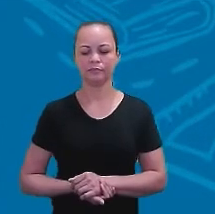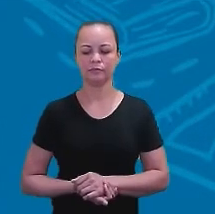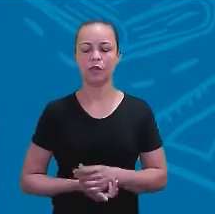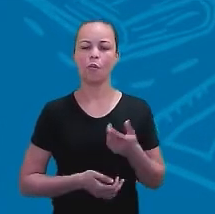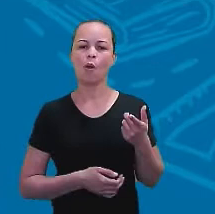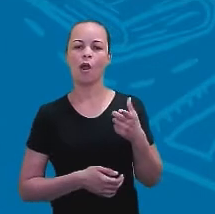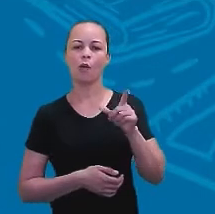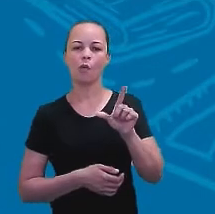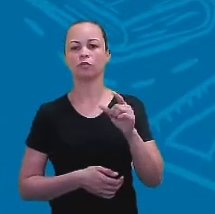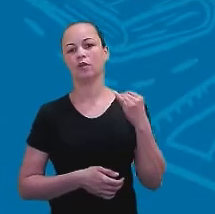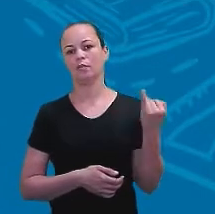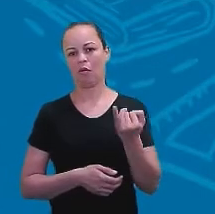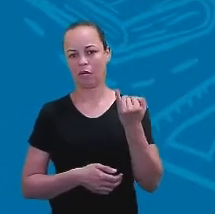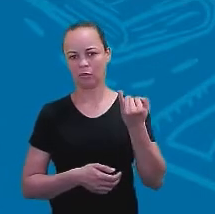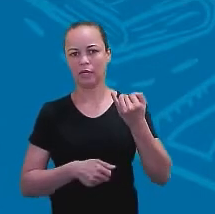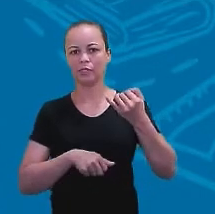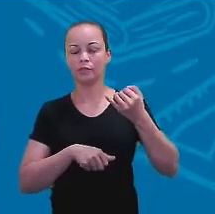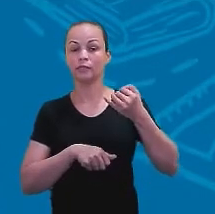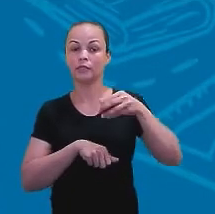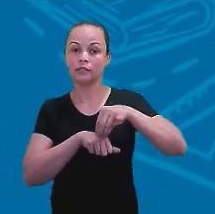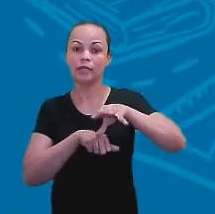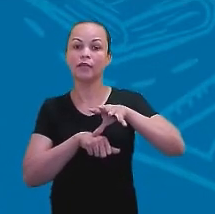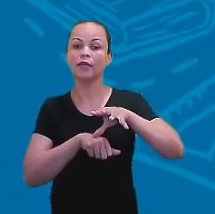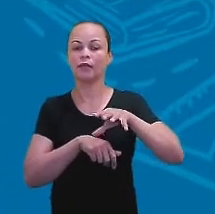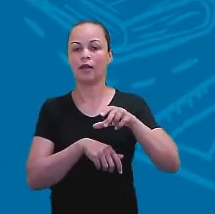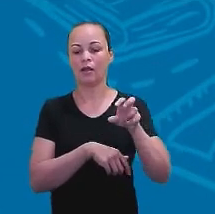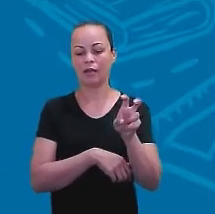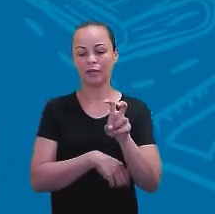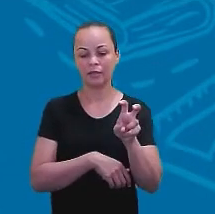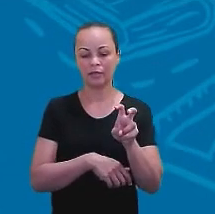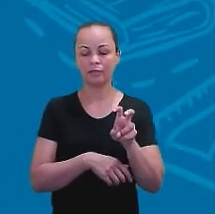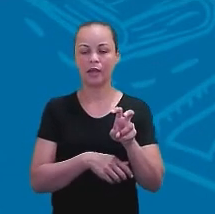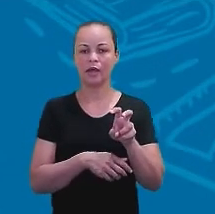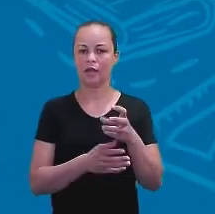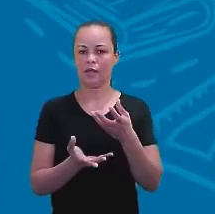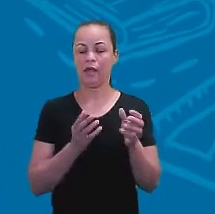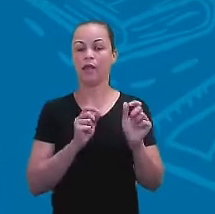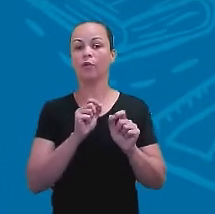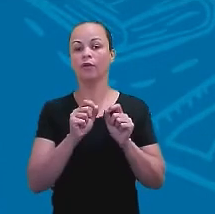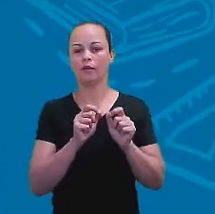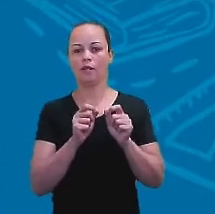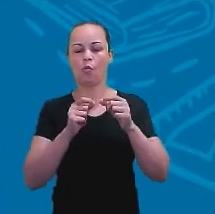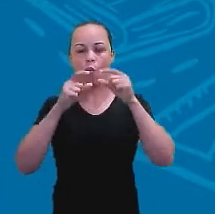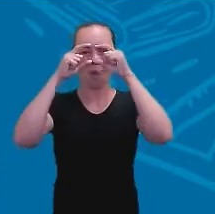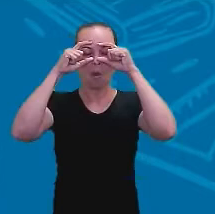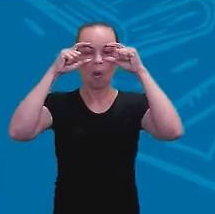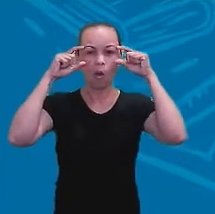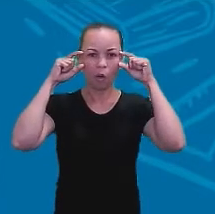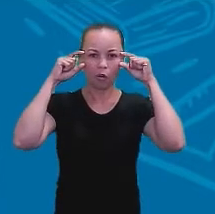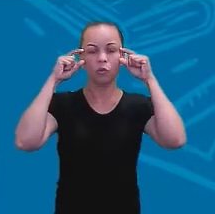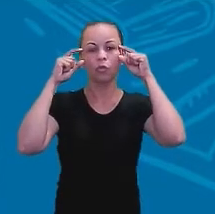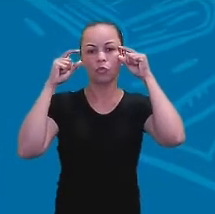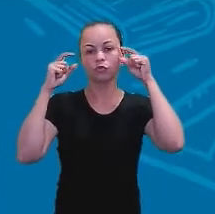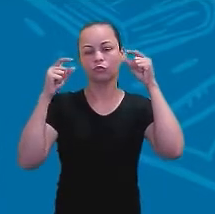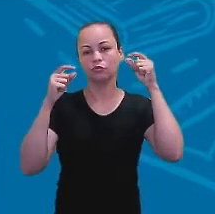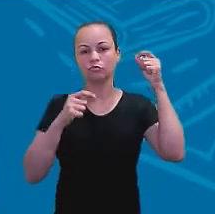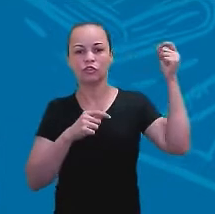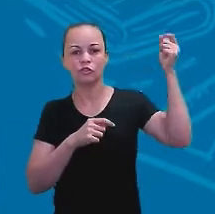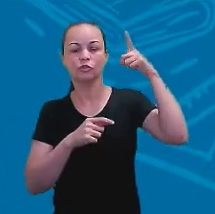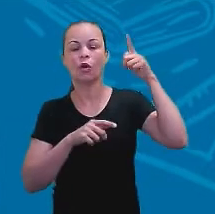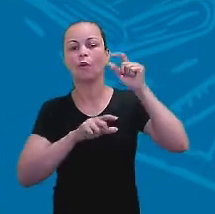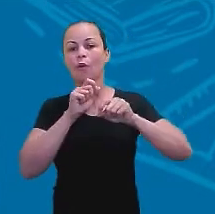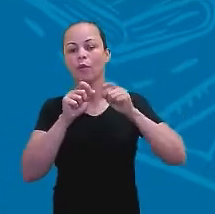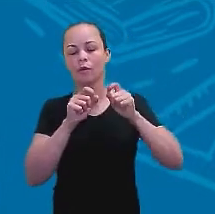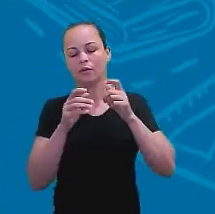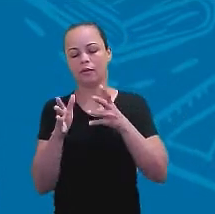importante também é não esquecer os óculos de sol. Caso possível, caso você possua óculos de sol,